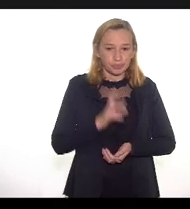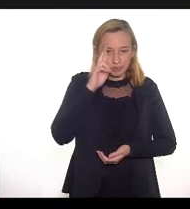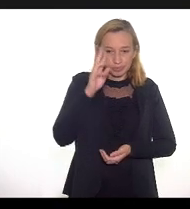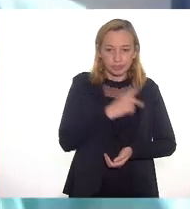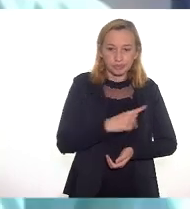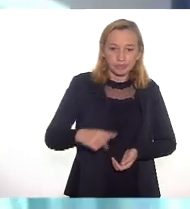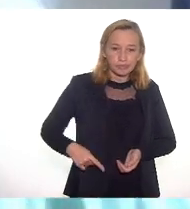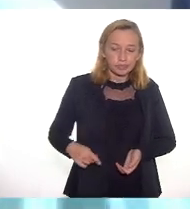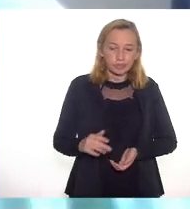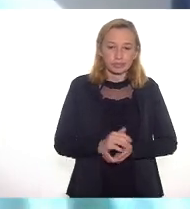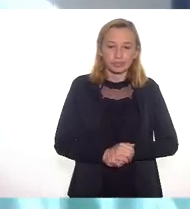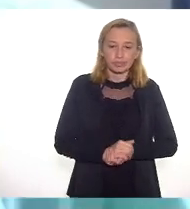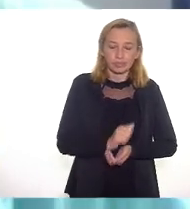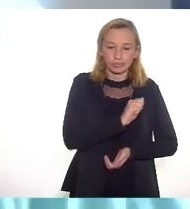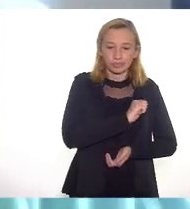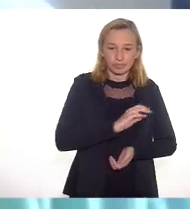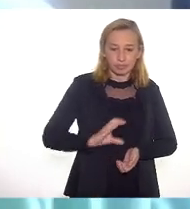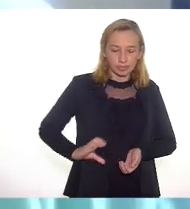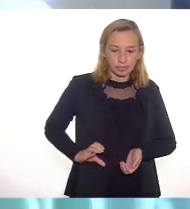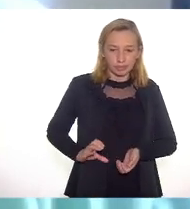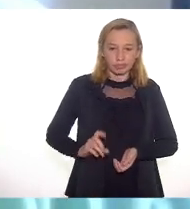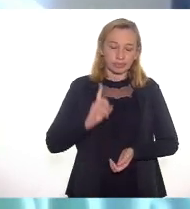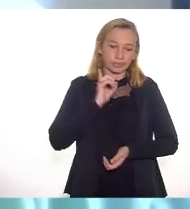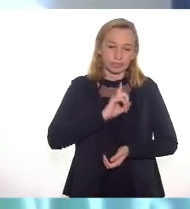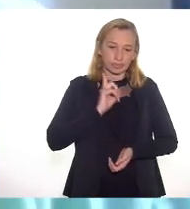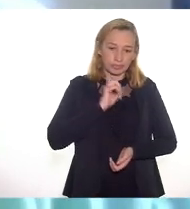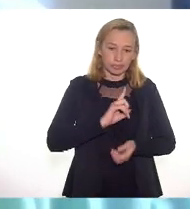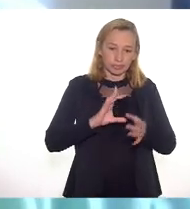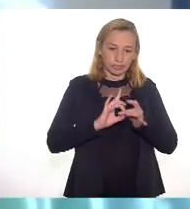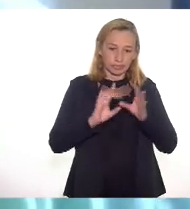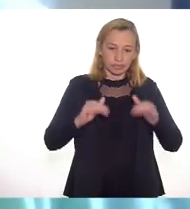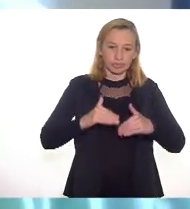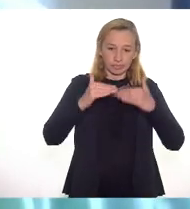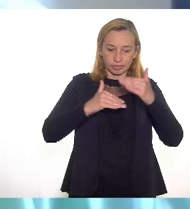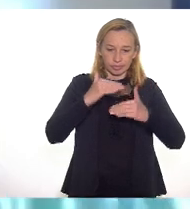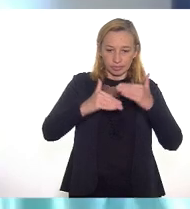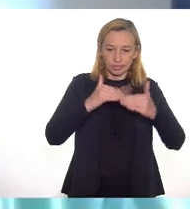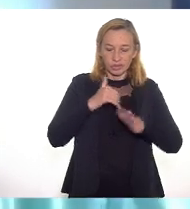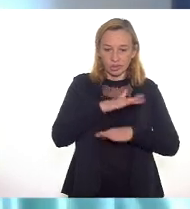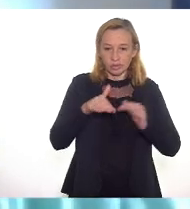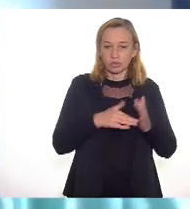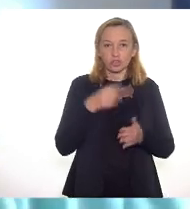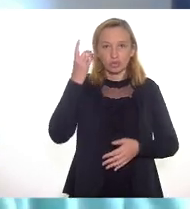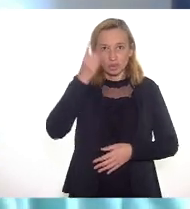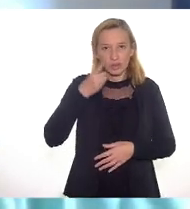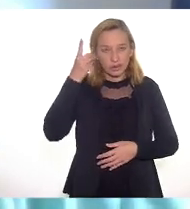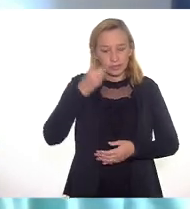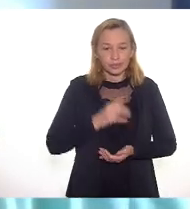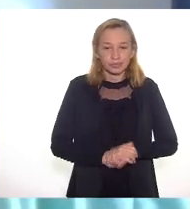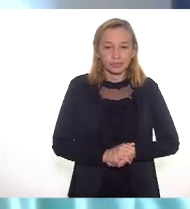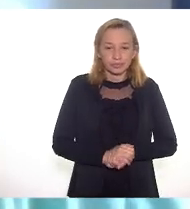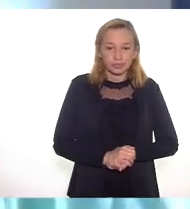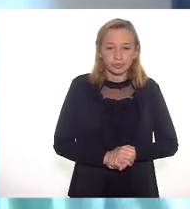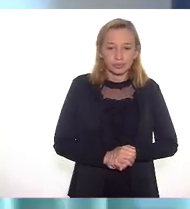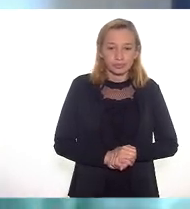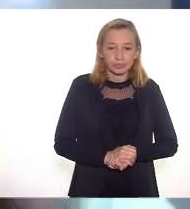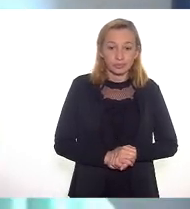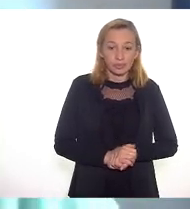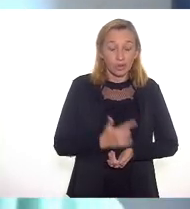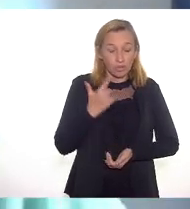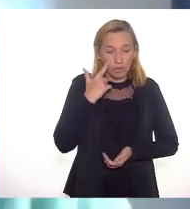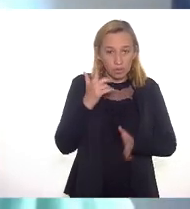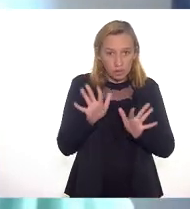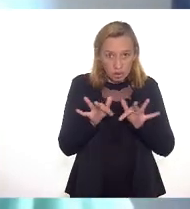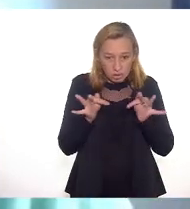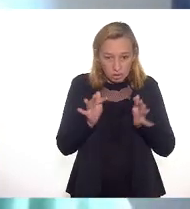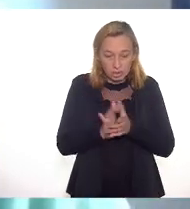Presidente, André Siciliano, rubro-negro e democrático, deputadas e deputados. Deixa eu colocar uma coisa bem simples.